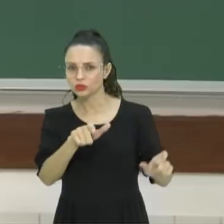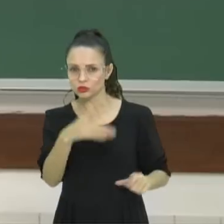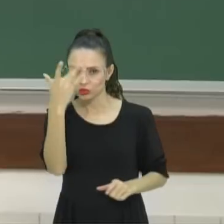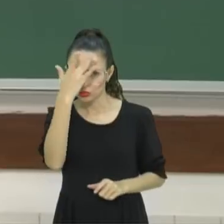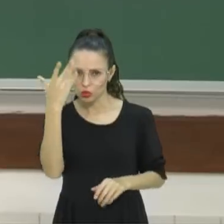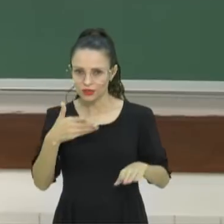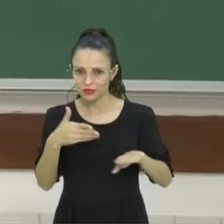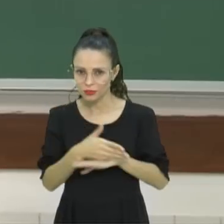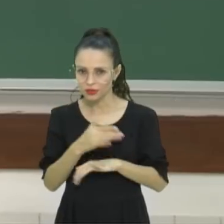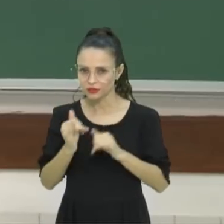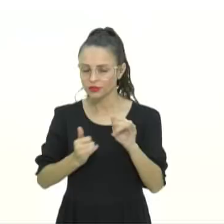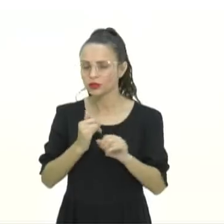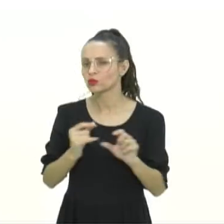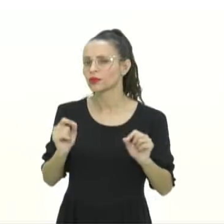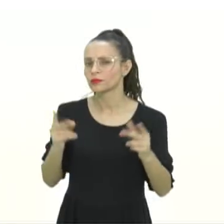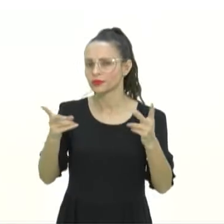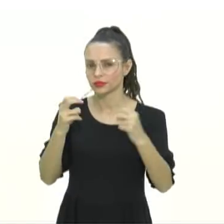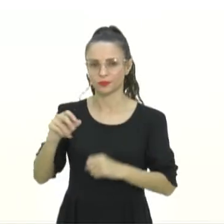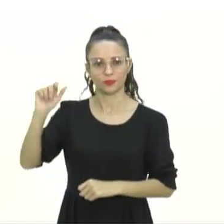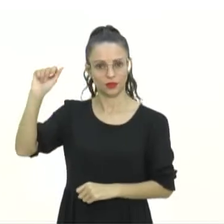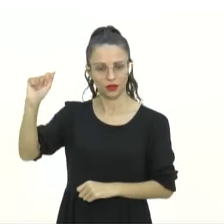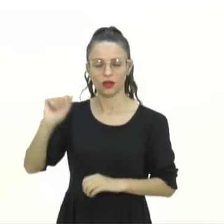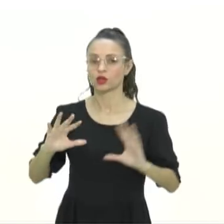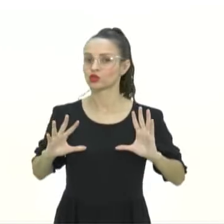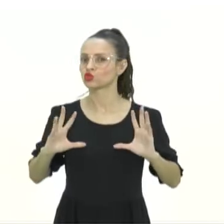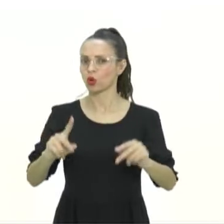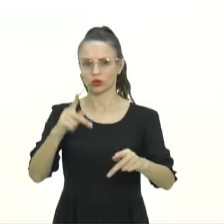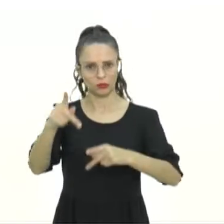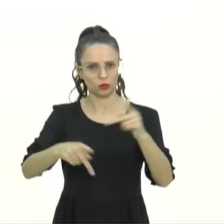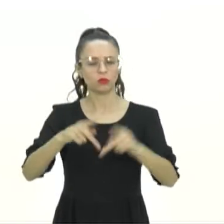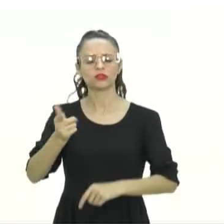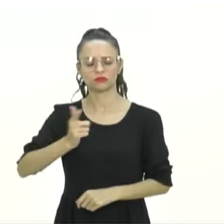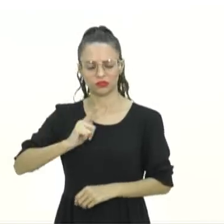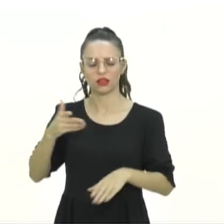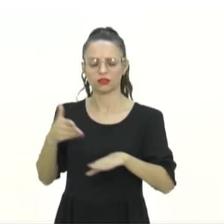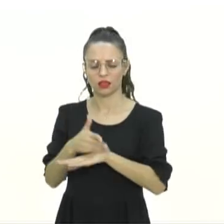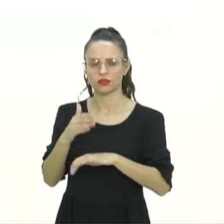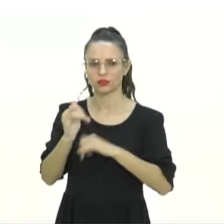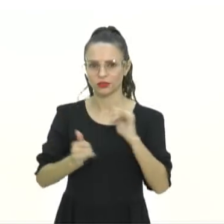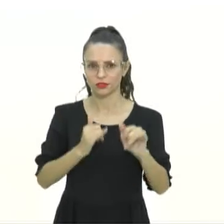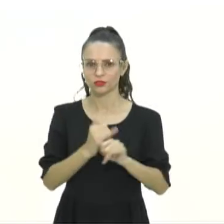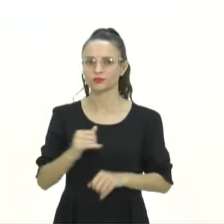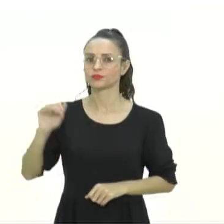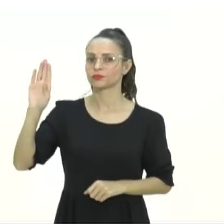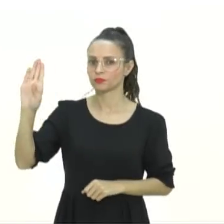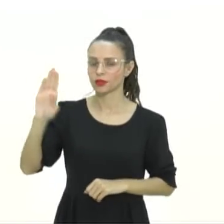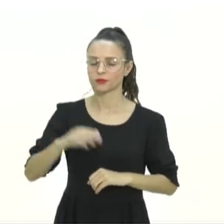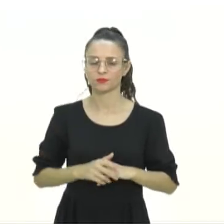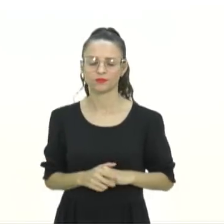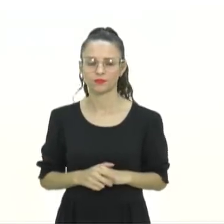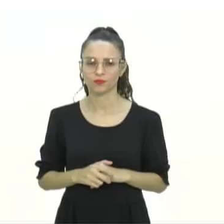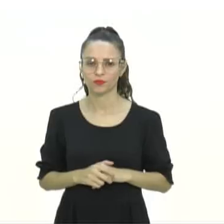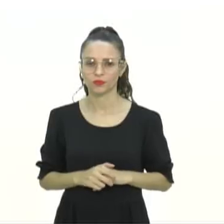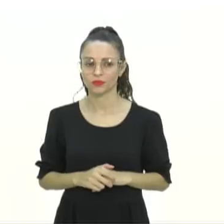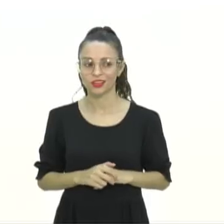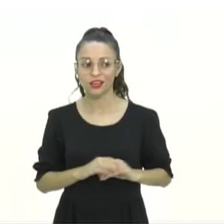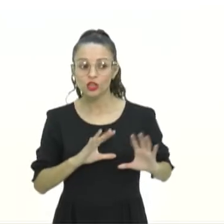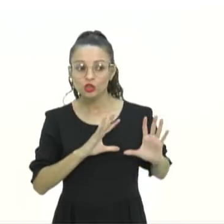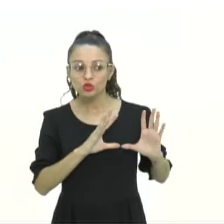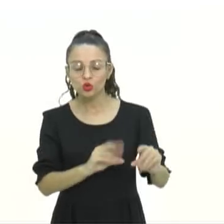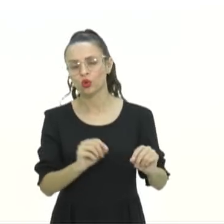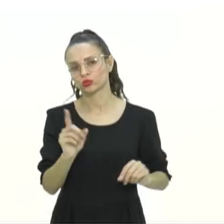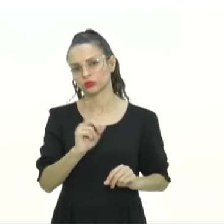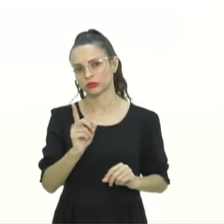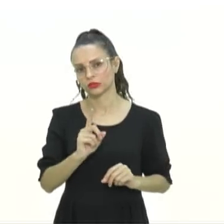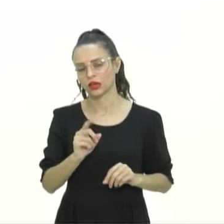acesso. Letra A, toda a população possui acesso a essa rede? Letra B, o fato de nem todos